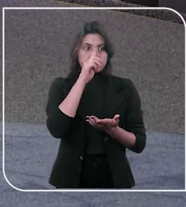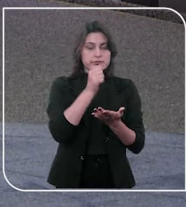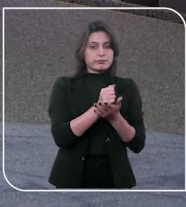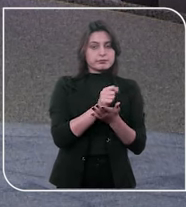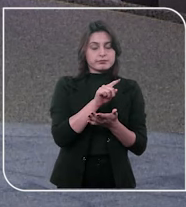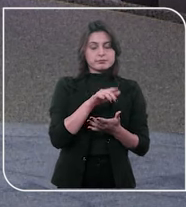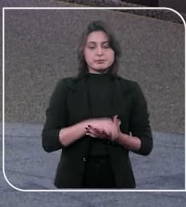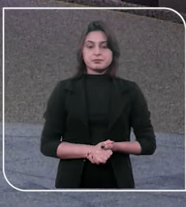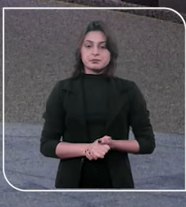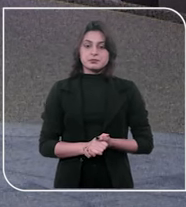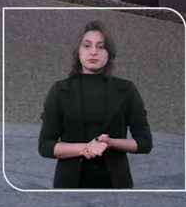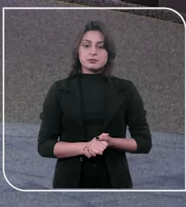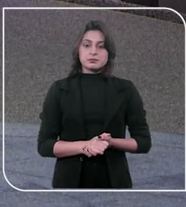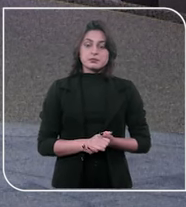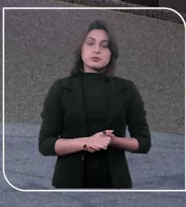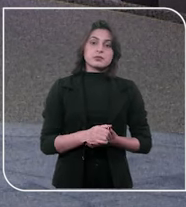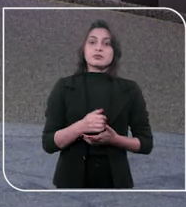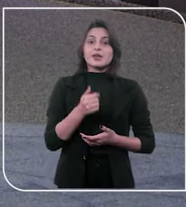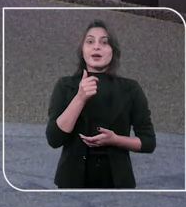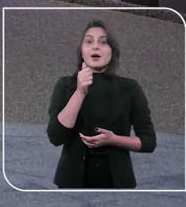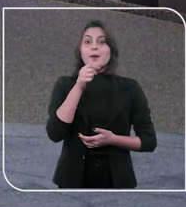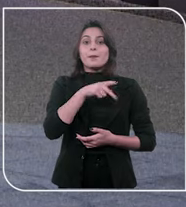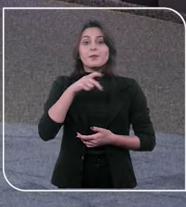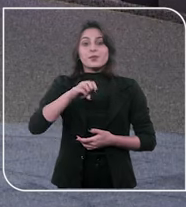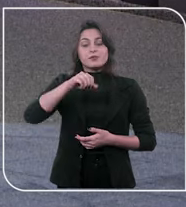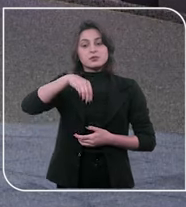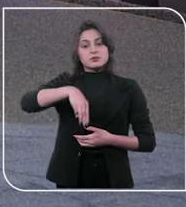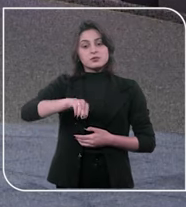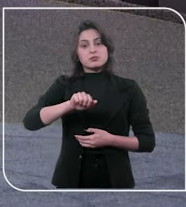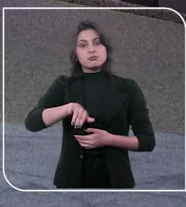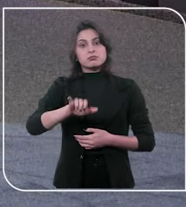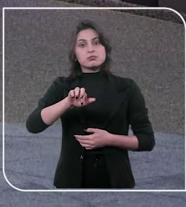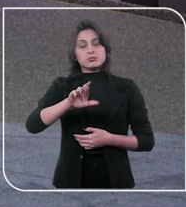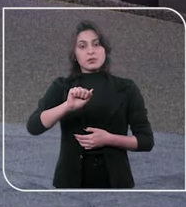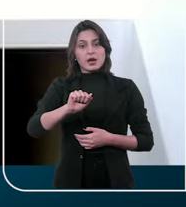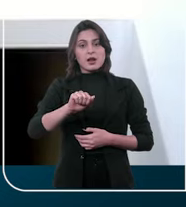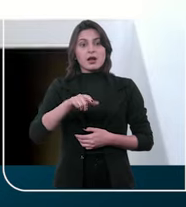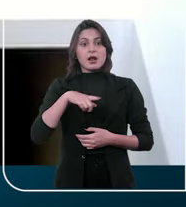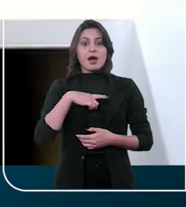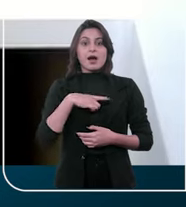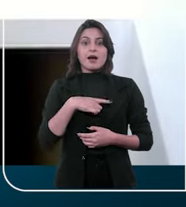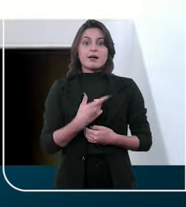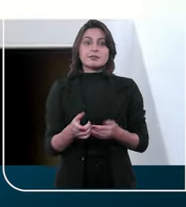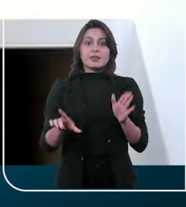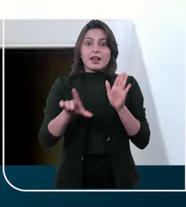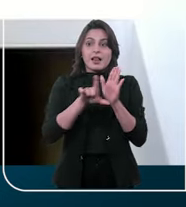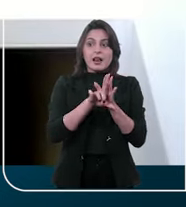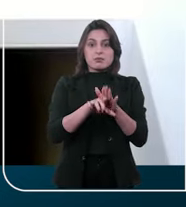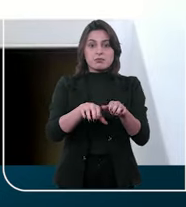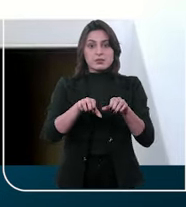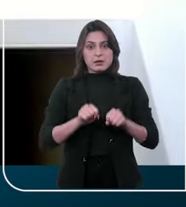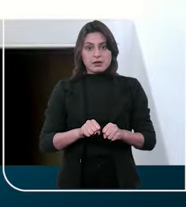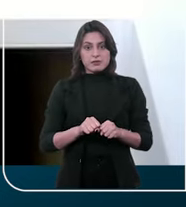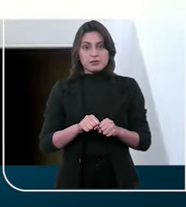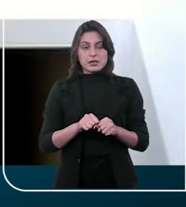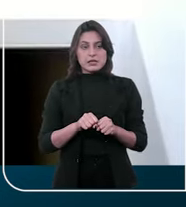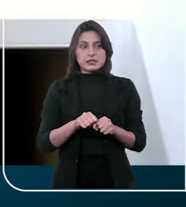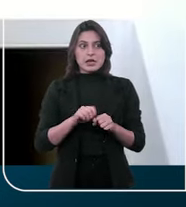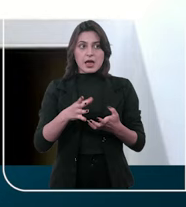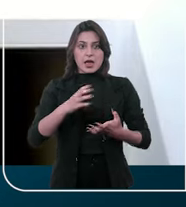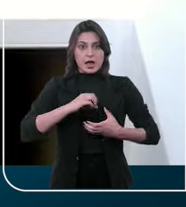legítima defesa, ela deve ser julgada na sentença de pronúncia ou tem que ser levada ao tribunal do júri? Depende, Fátima. Pode ser julgada,